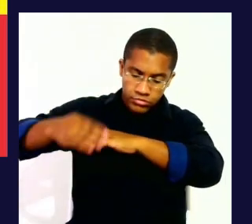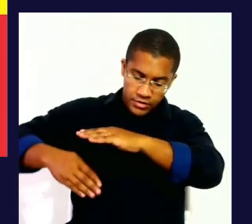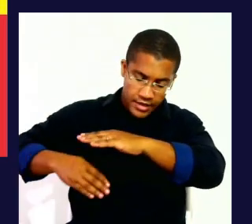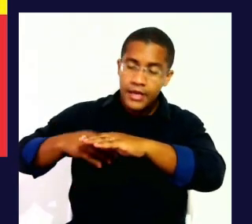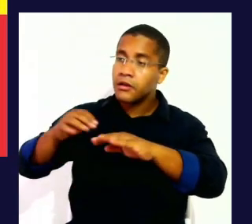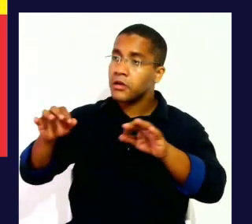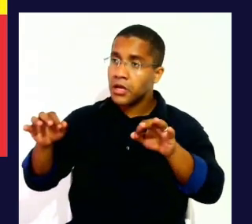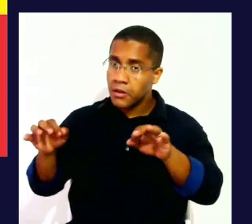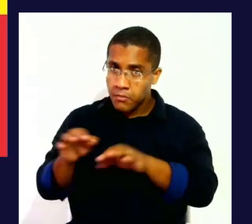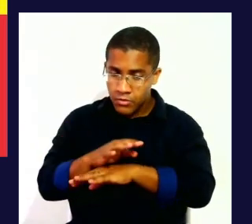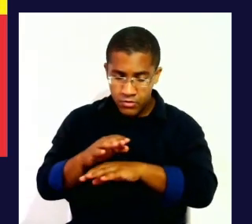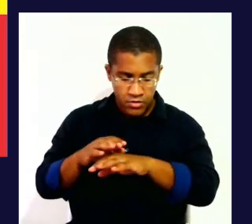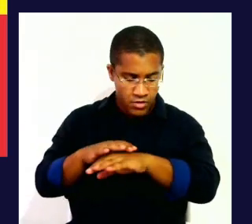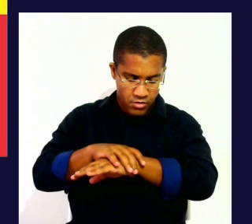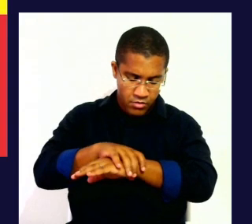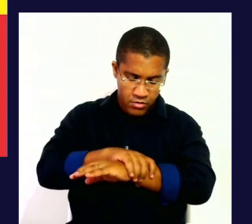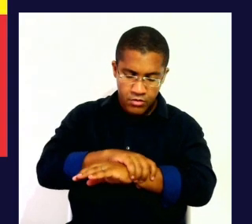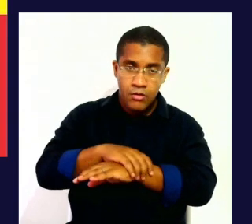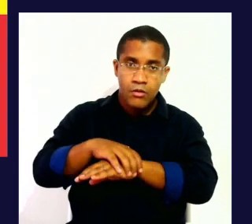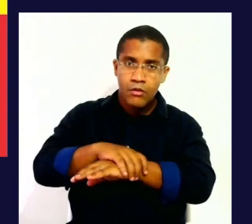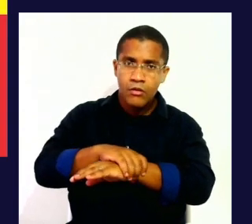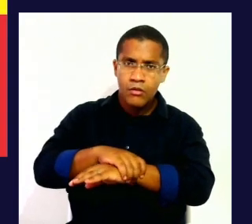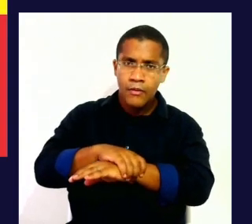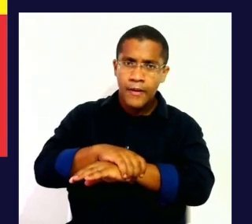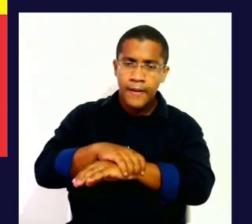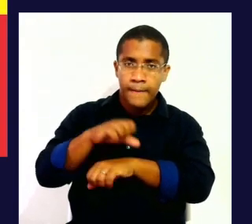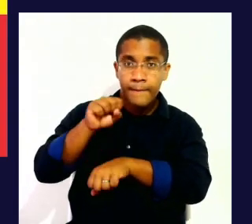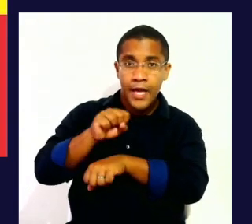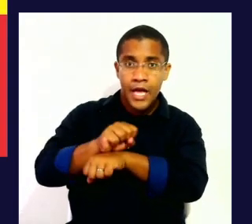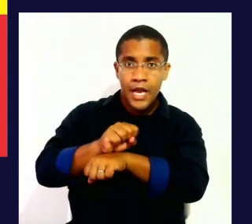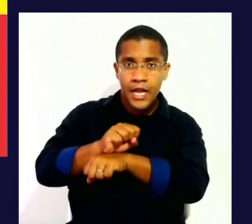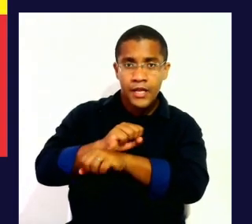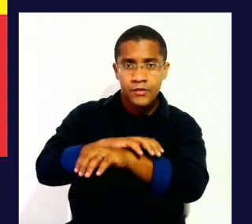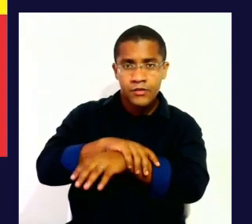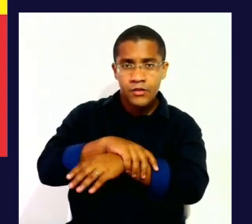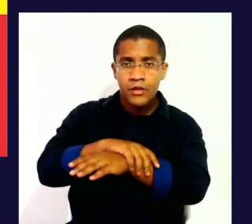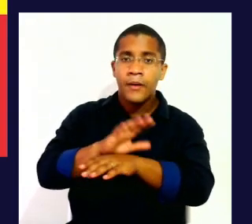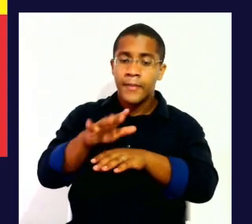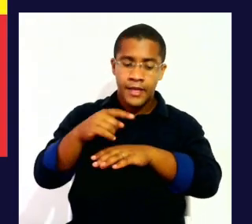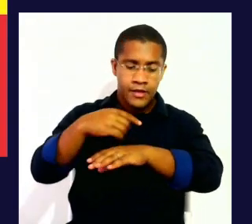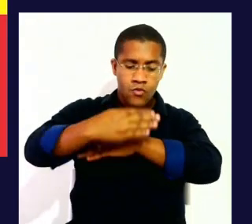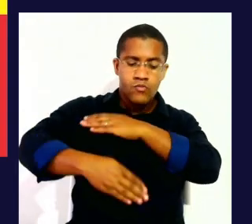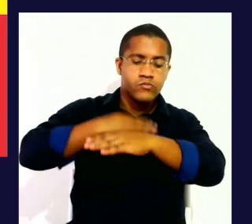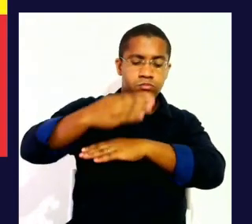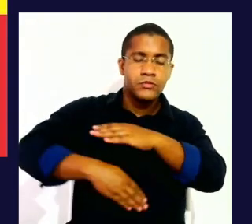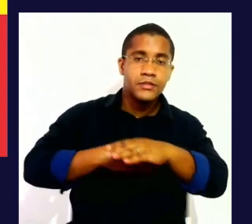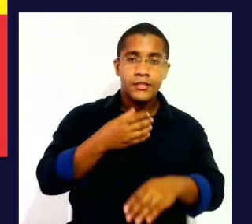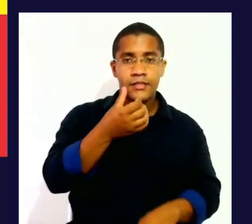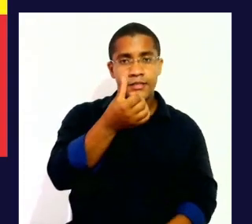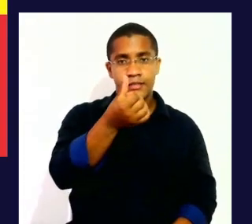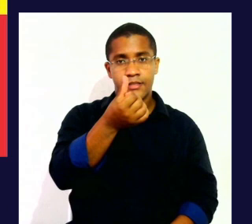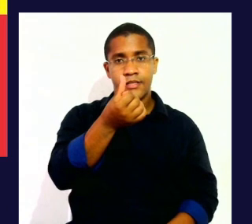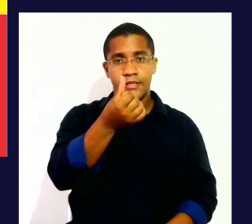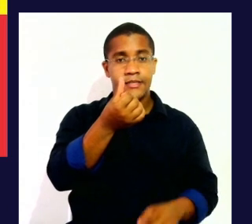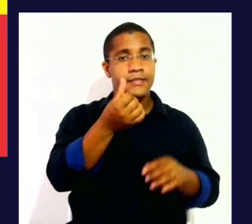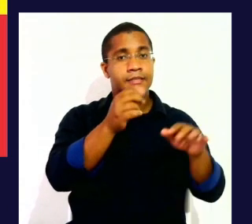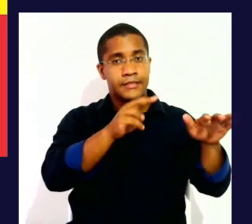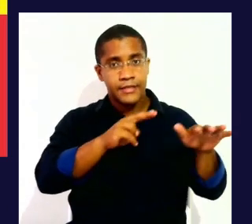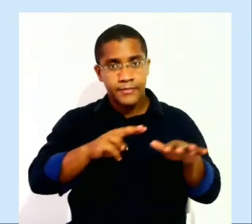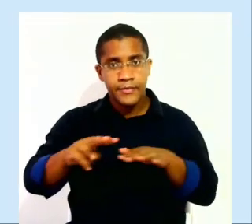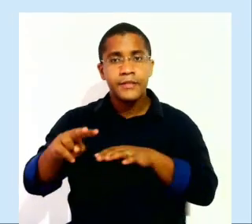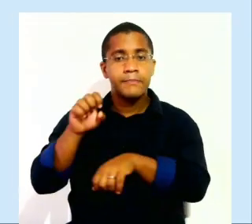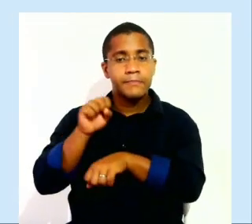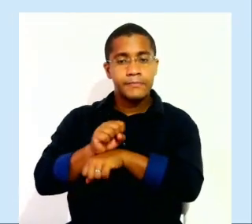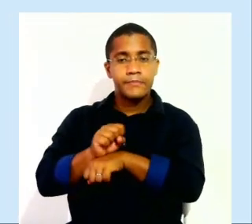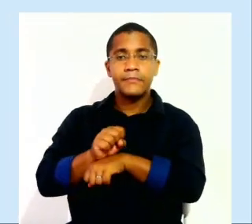dos movimentos após o exame radiológico e a imobilização de pelo menos 6